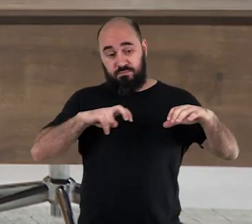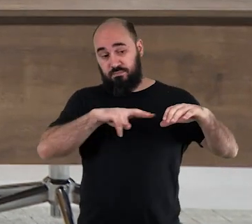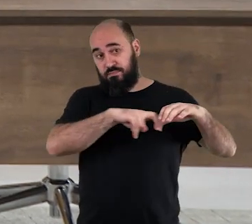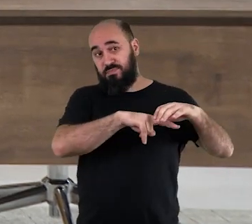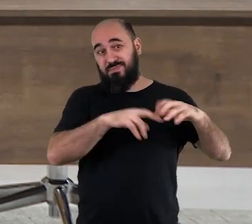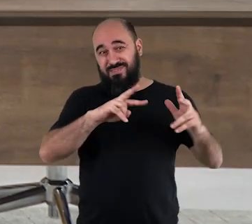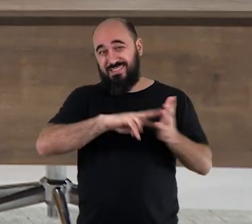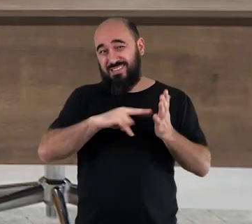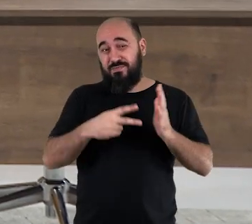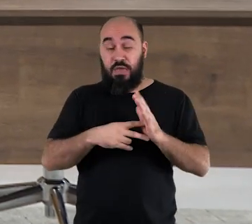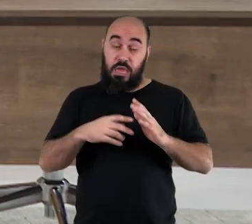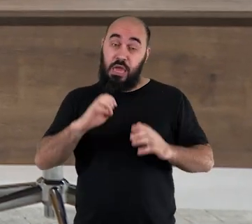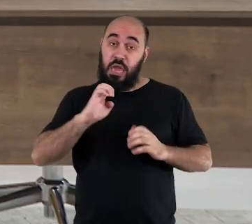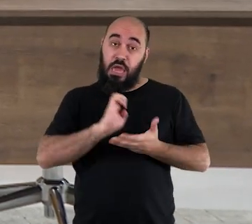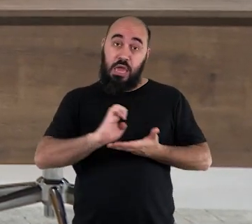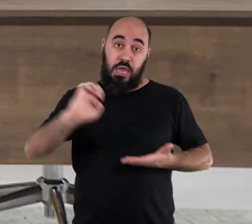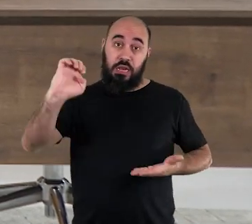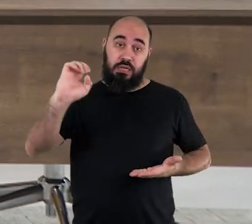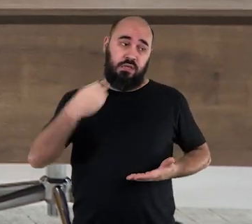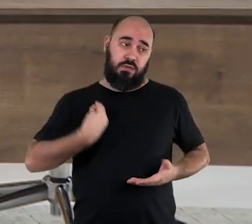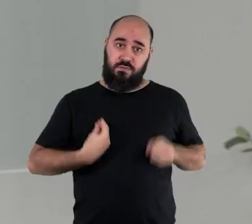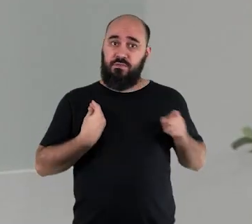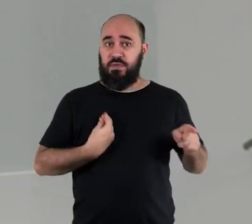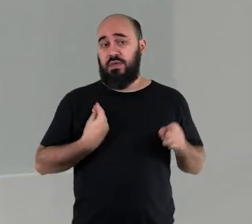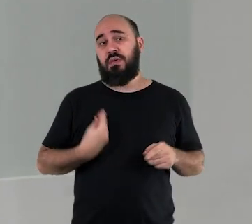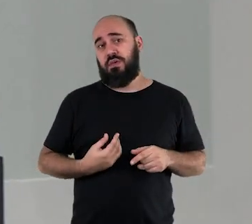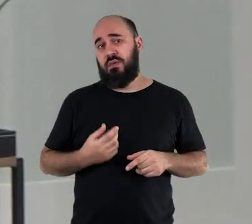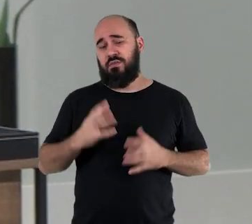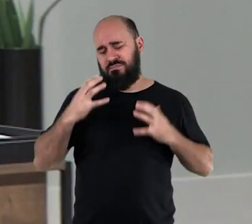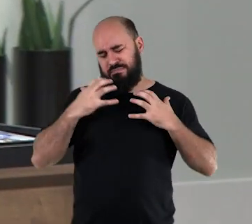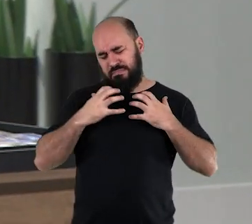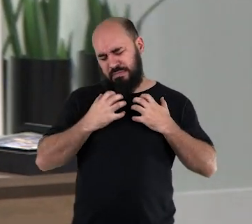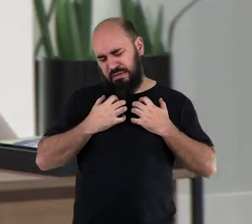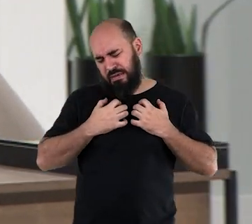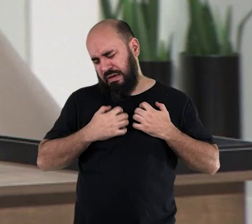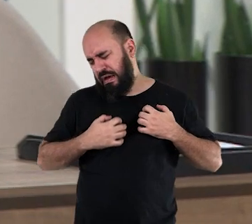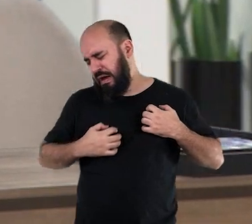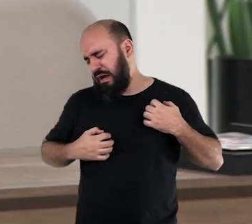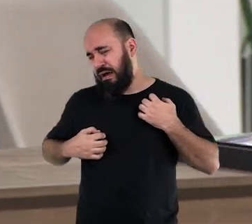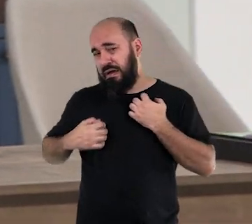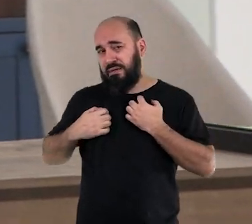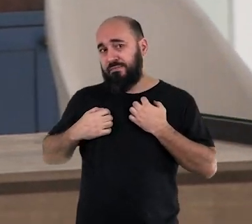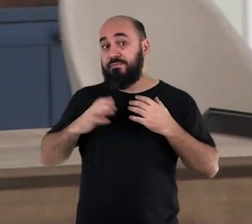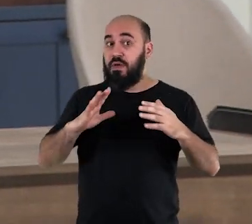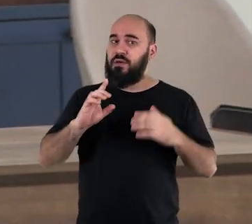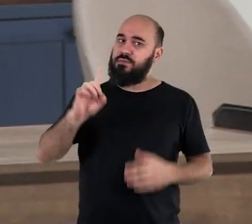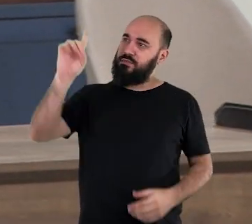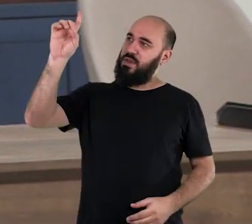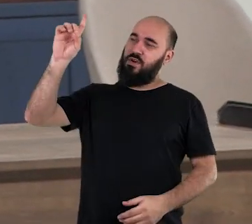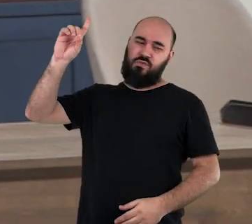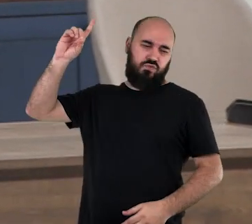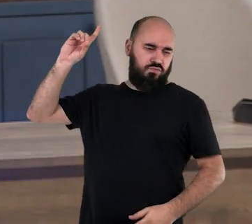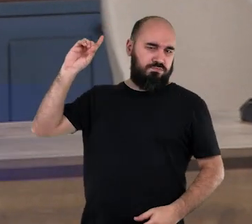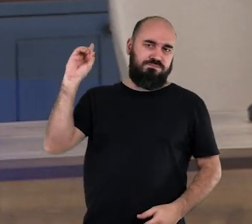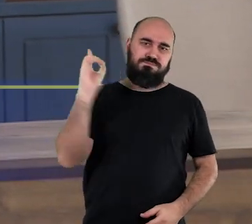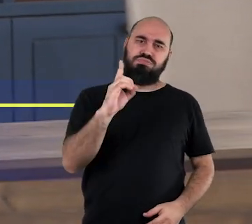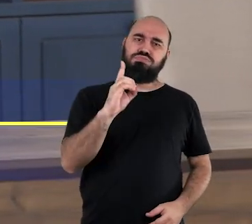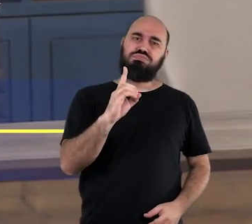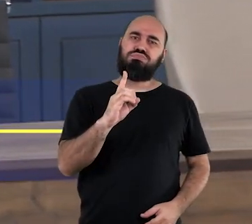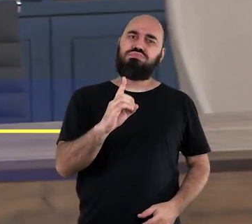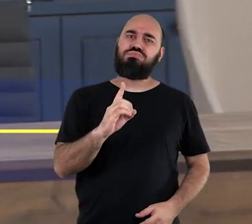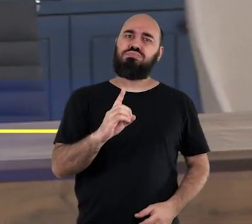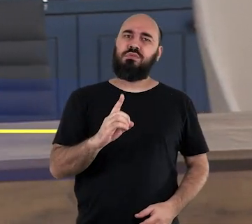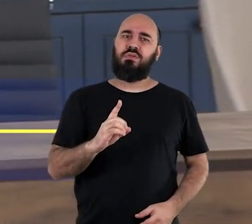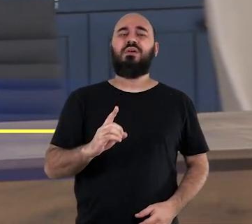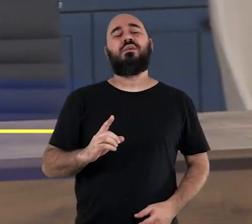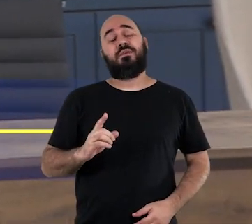de repente o Senhor lhe apareceu. O texto está no primeiro livro dos Reis, capítulo 19, verso 9,